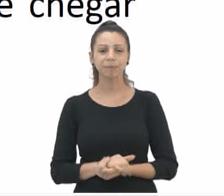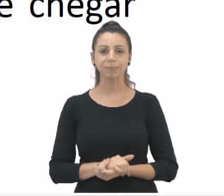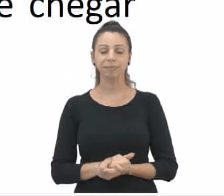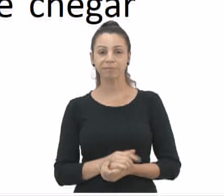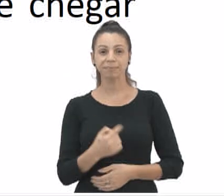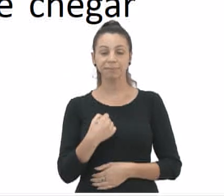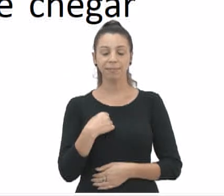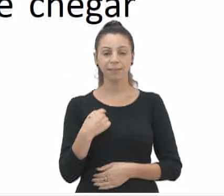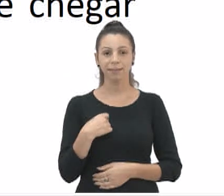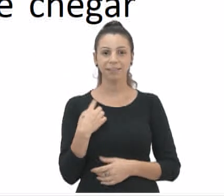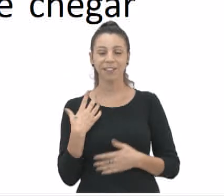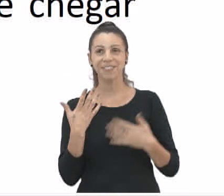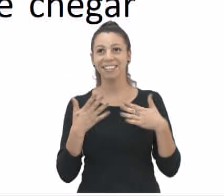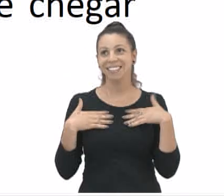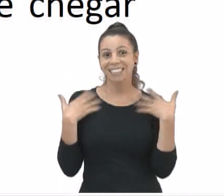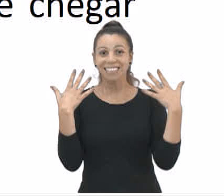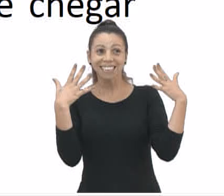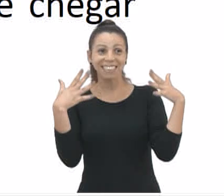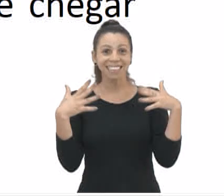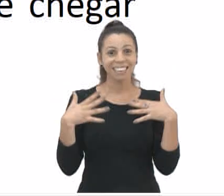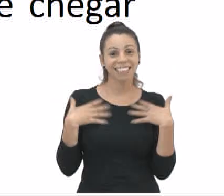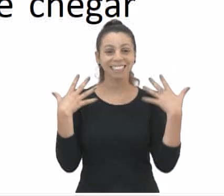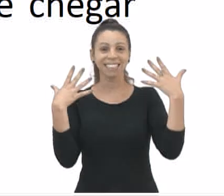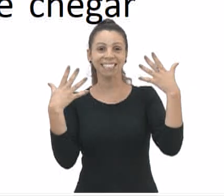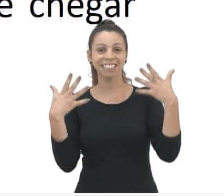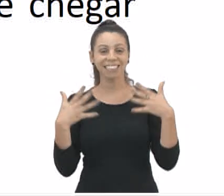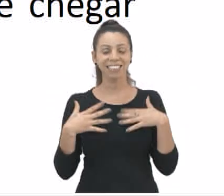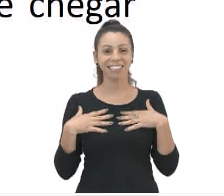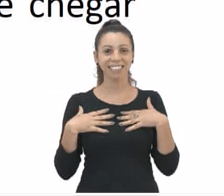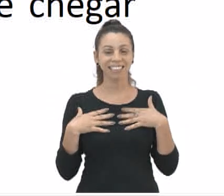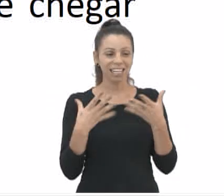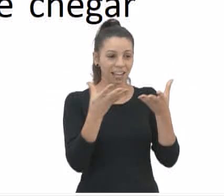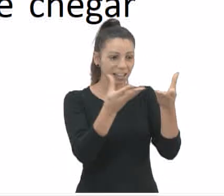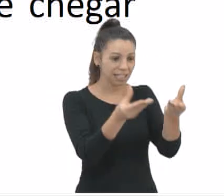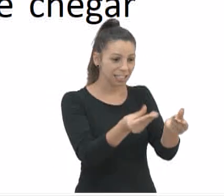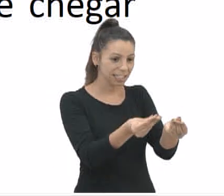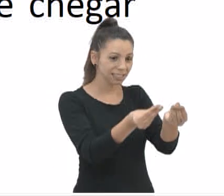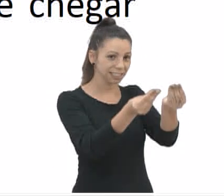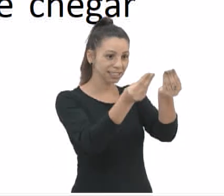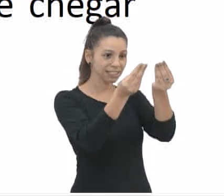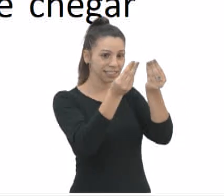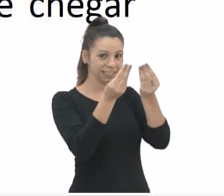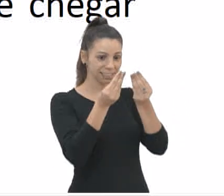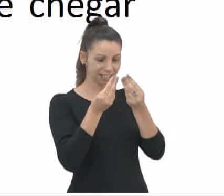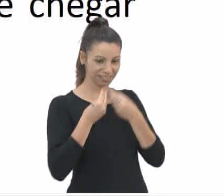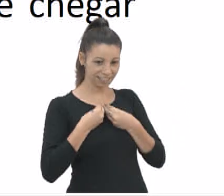Eu estava estonteada e assim recebi o livro na mão.